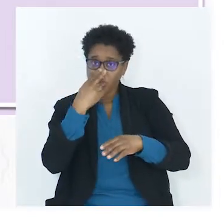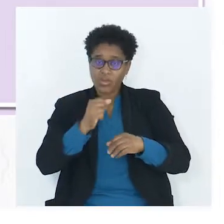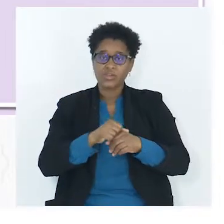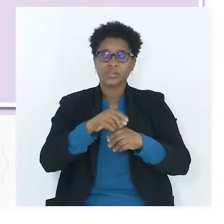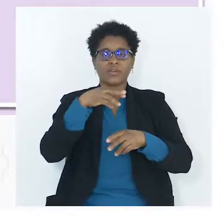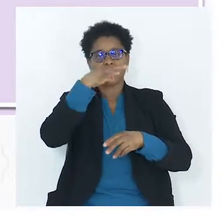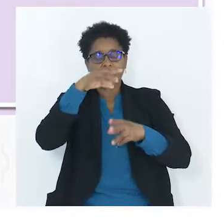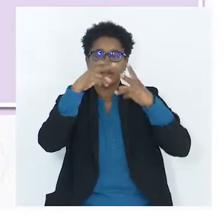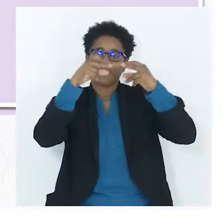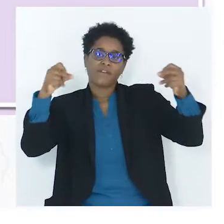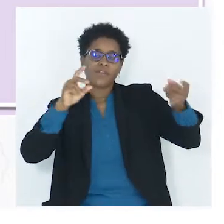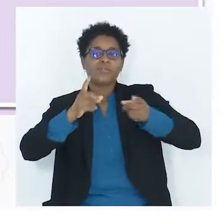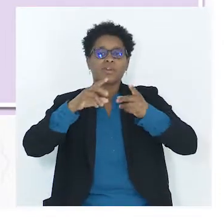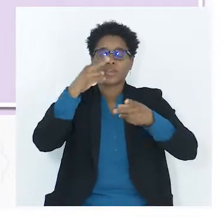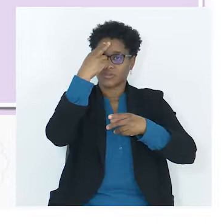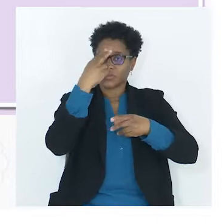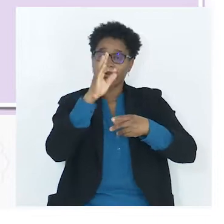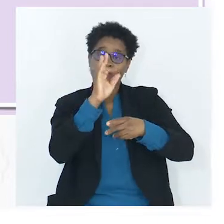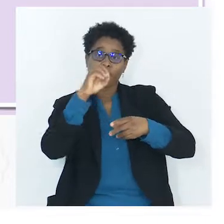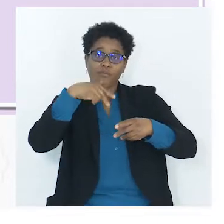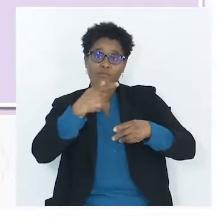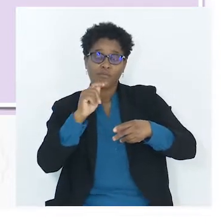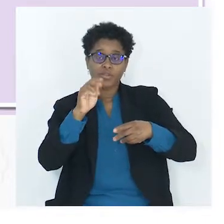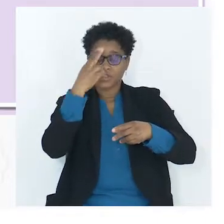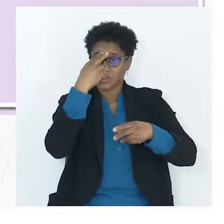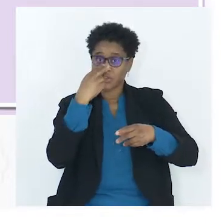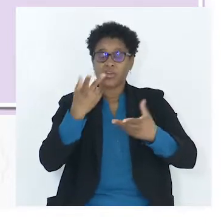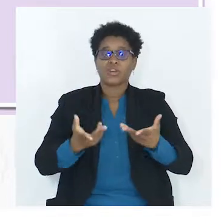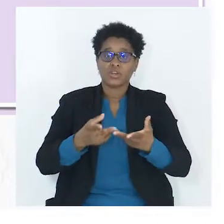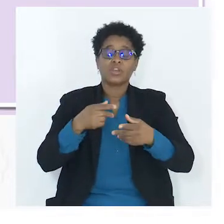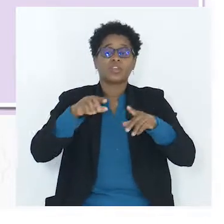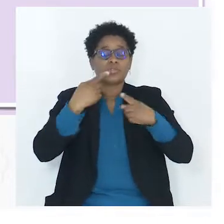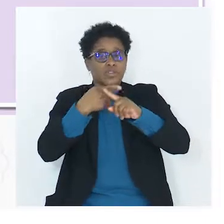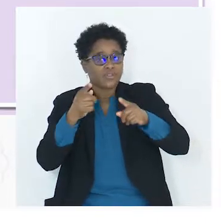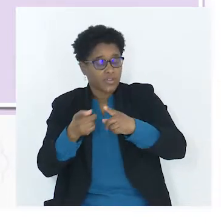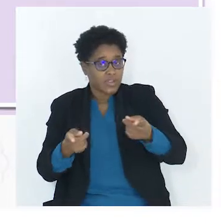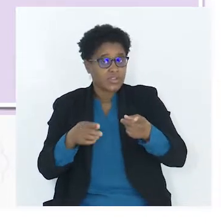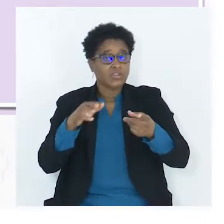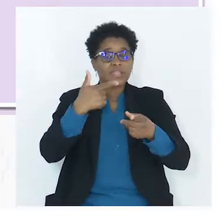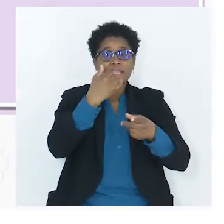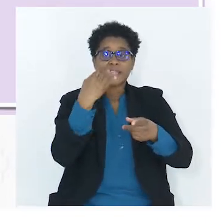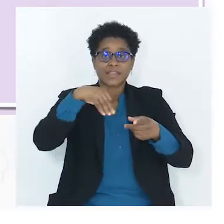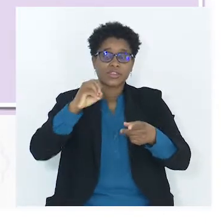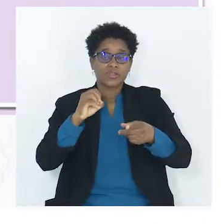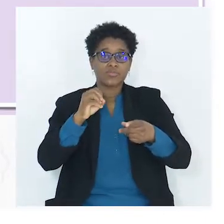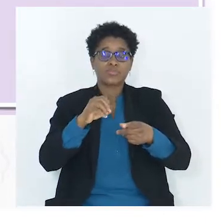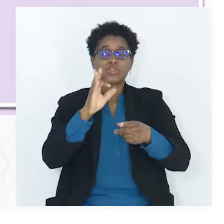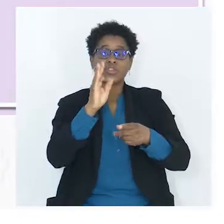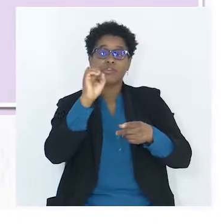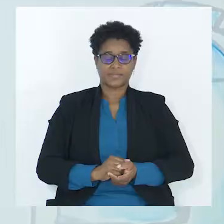definir fontes históricos e, por último, distinguir os diferentes tipos de fontes